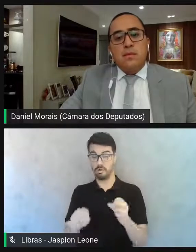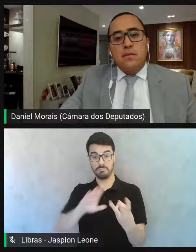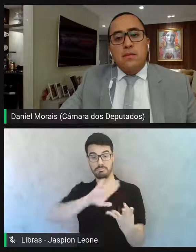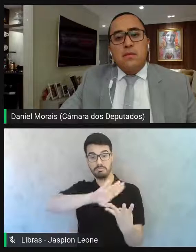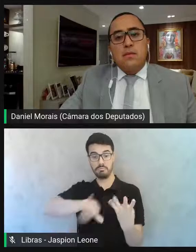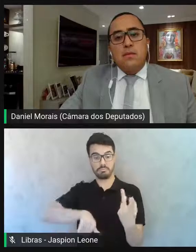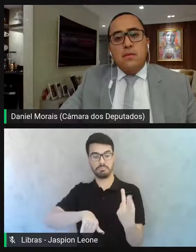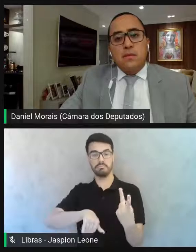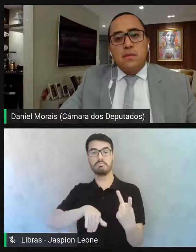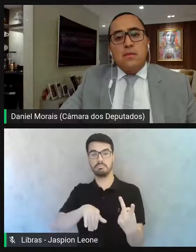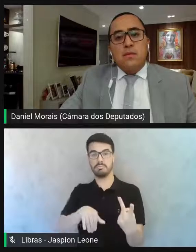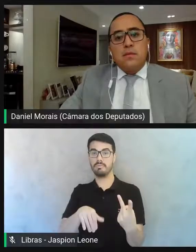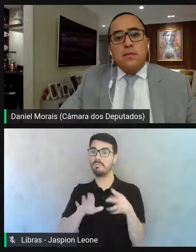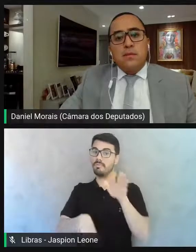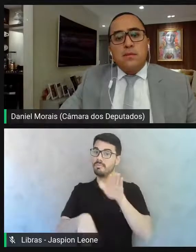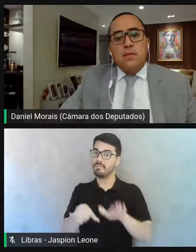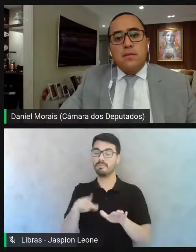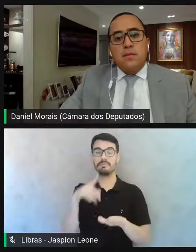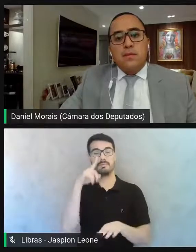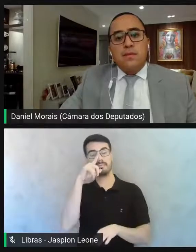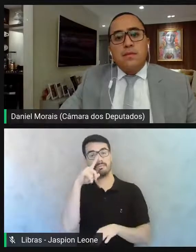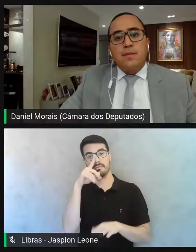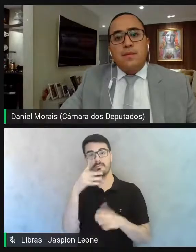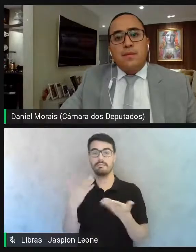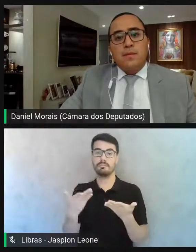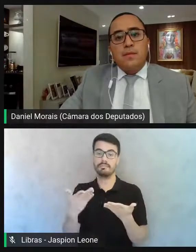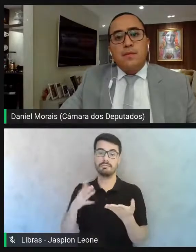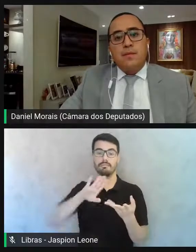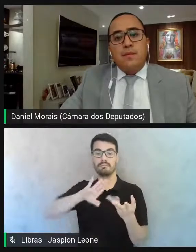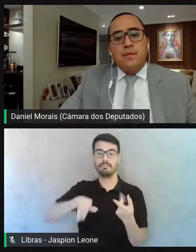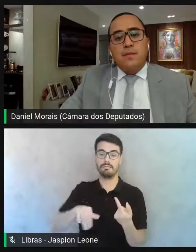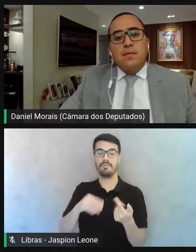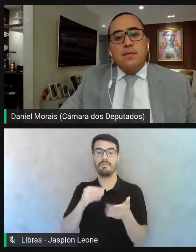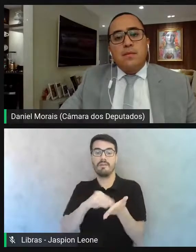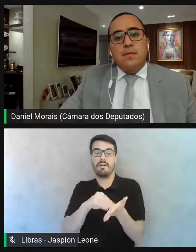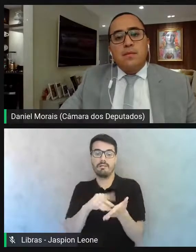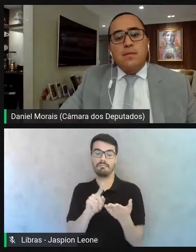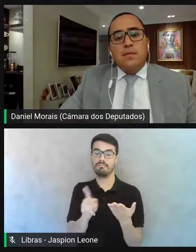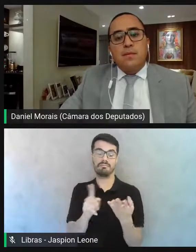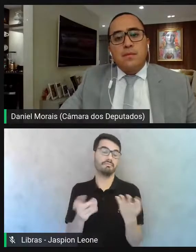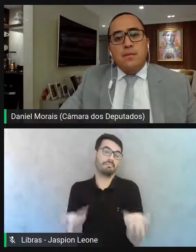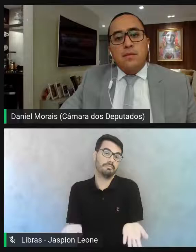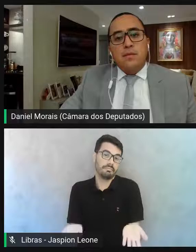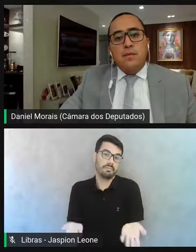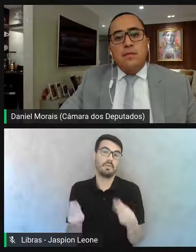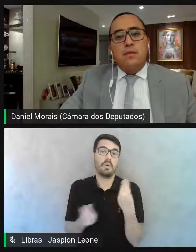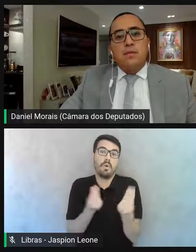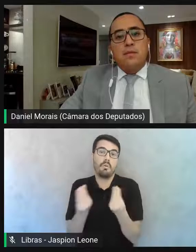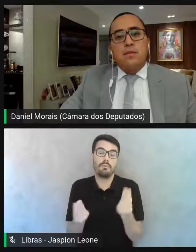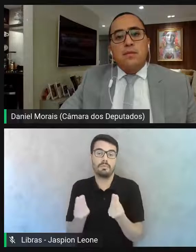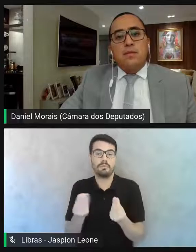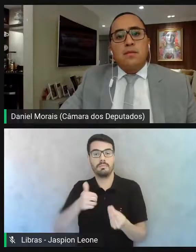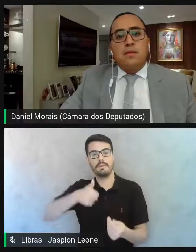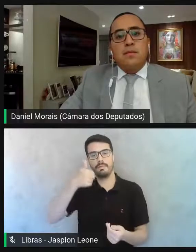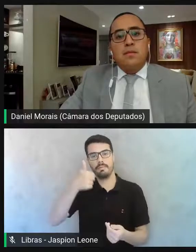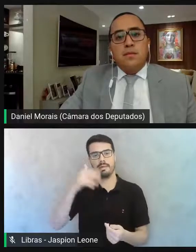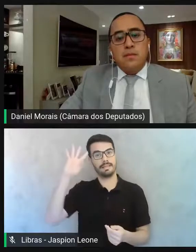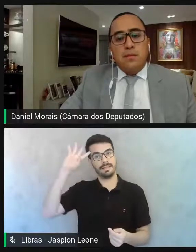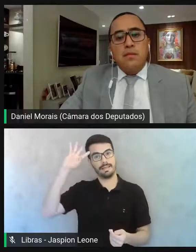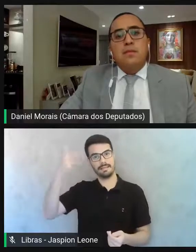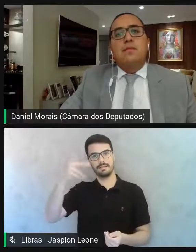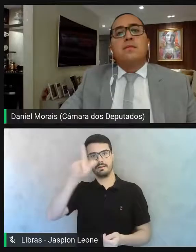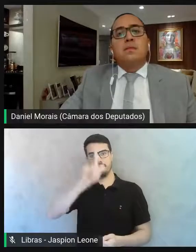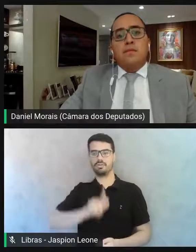da criticidade, não. E aí começou-se essa função hoje. Então, a atuação, primeiro, é decisão da